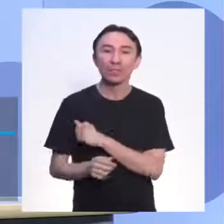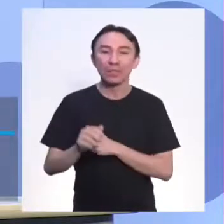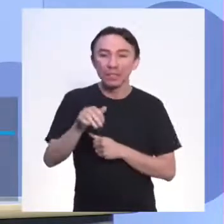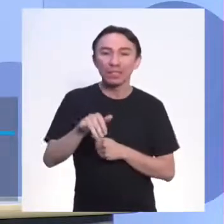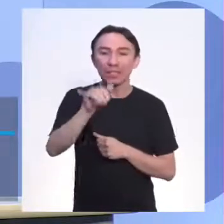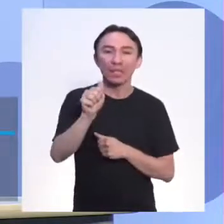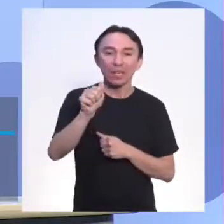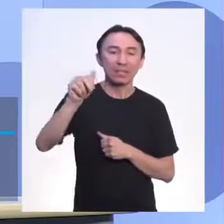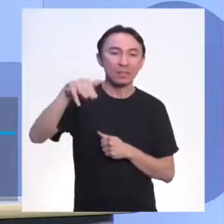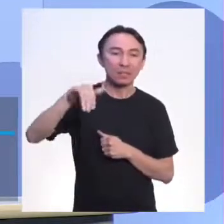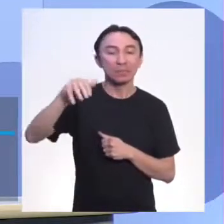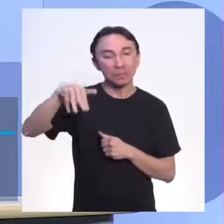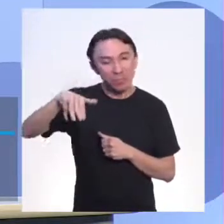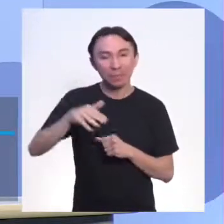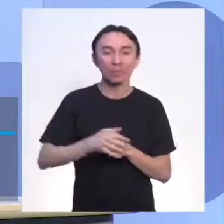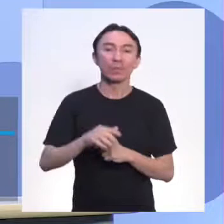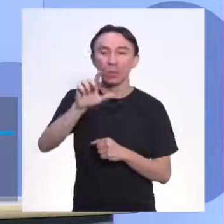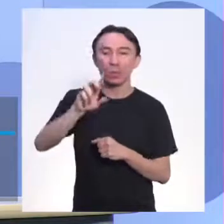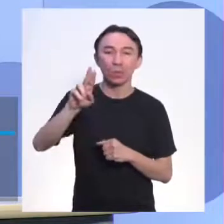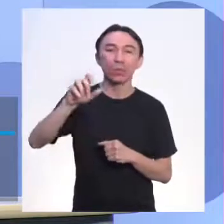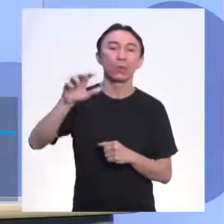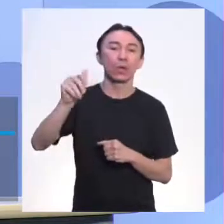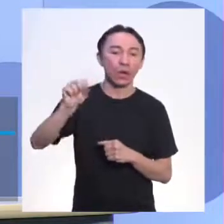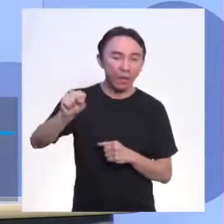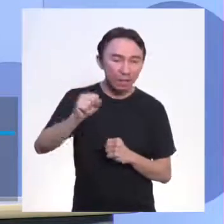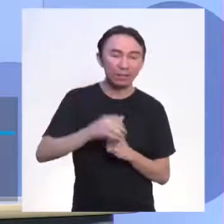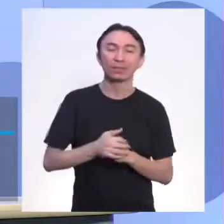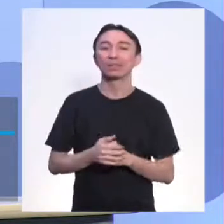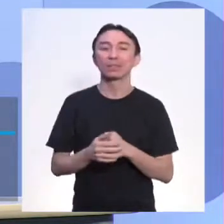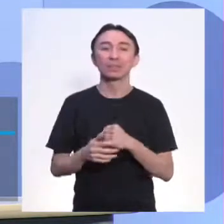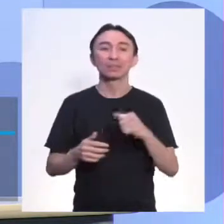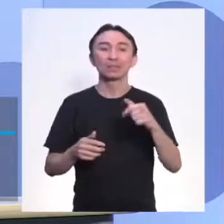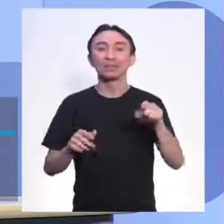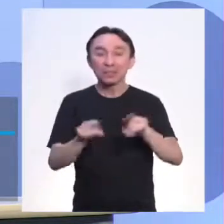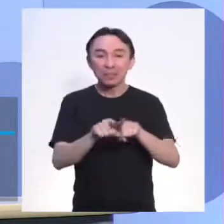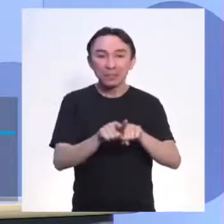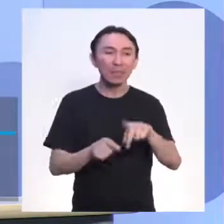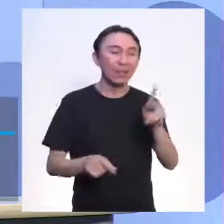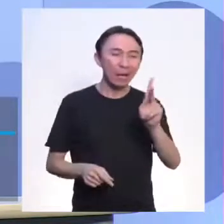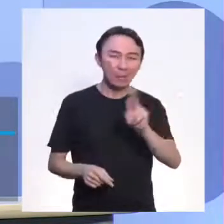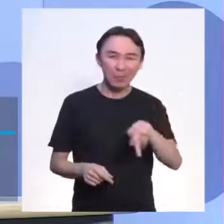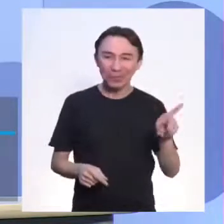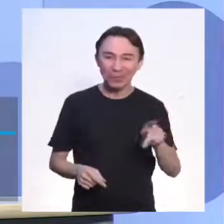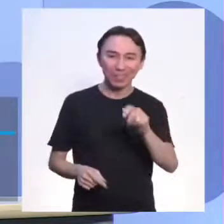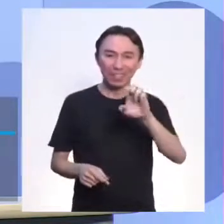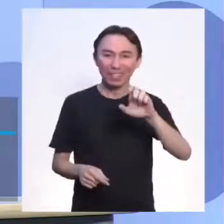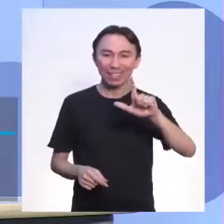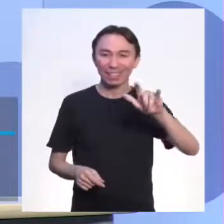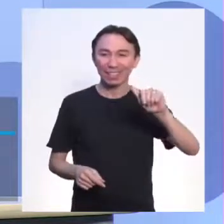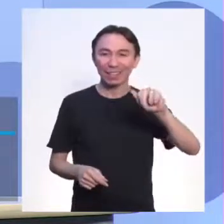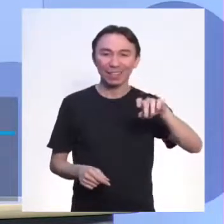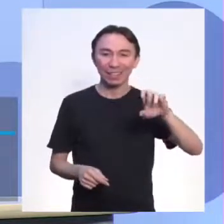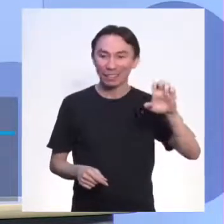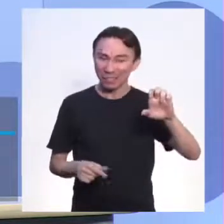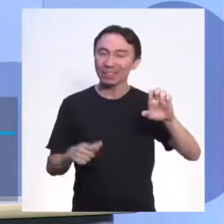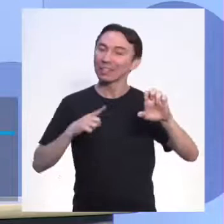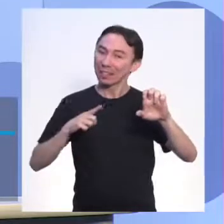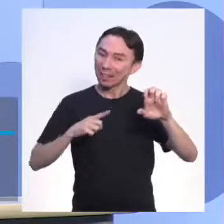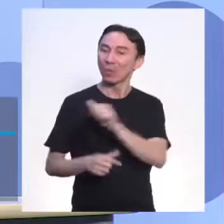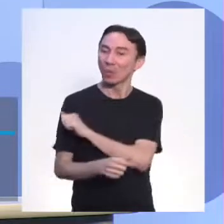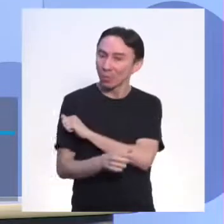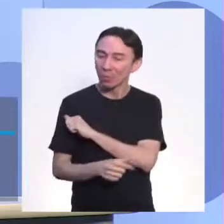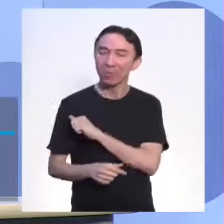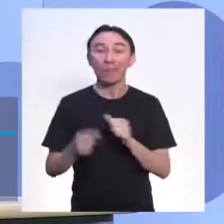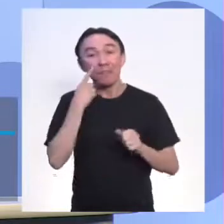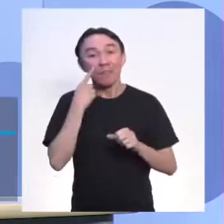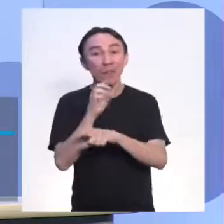com o professor Jonas, o Lucas da professora Juliana. Os alunos da professora Eliane estão participando, vendo a aula pelo YouTube.